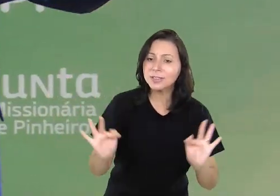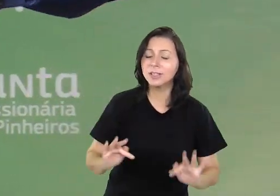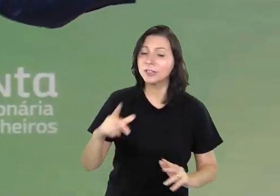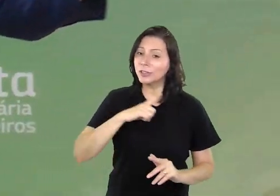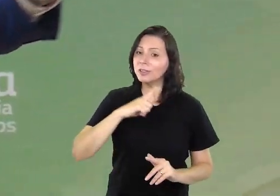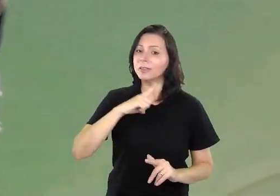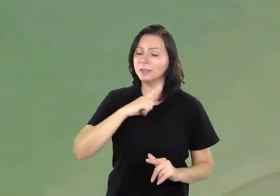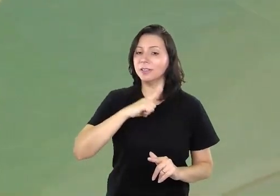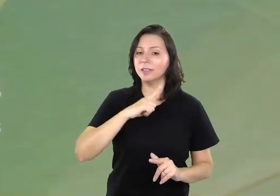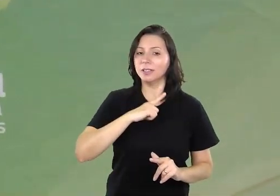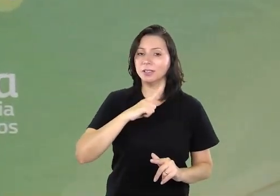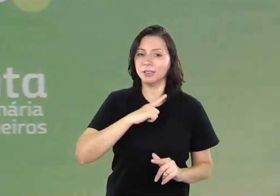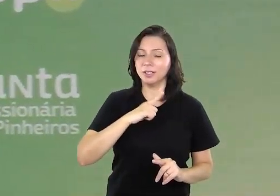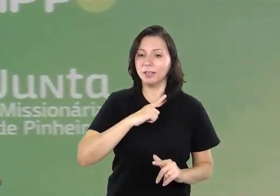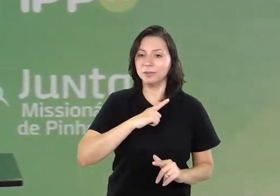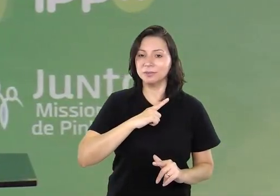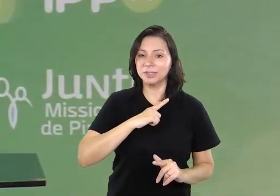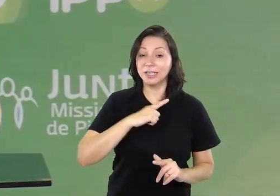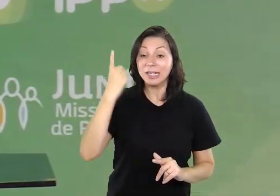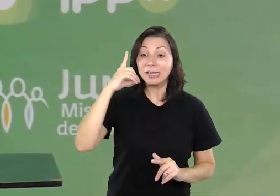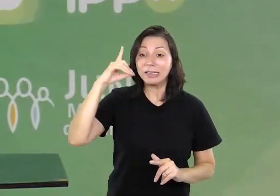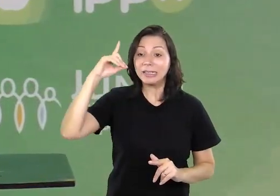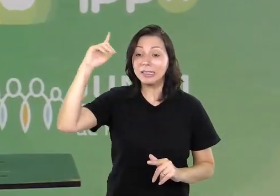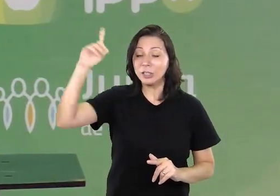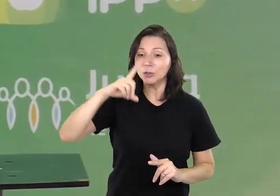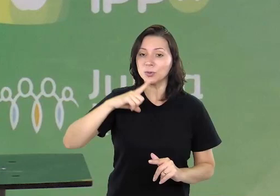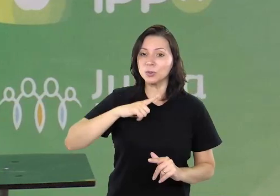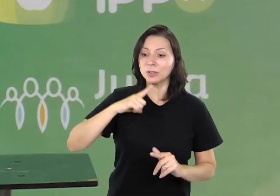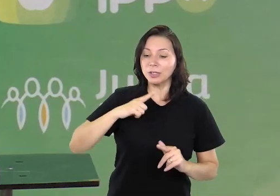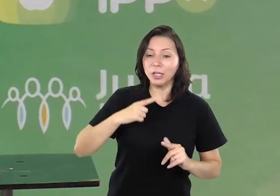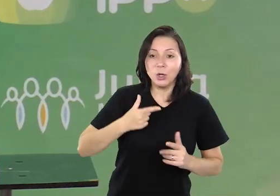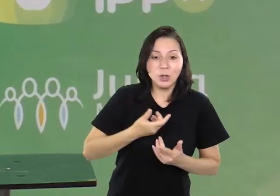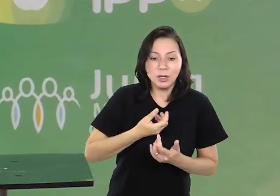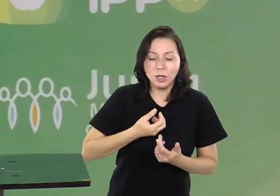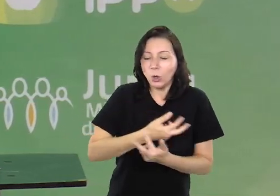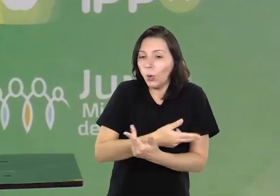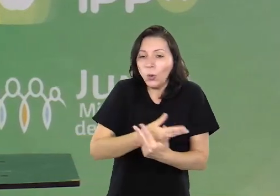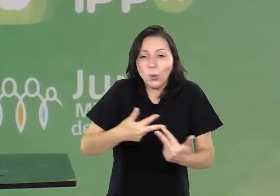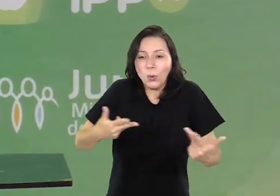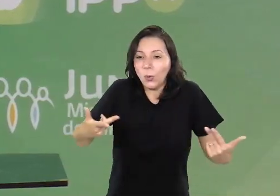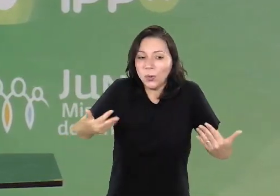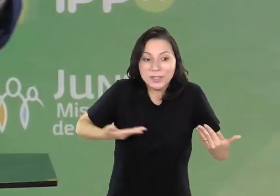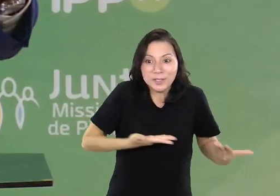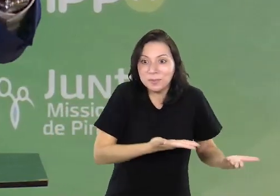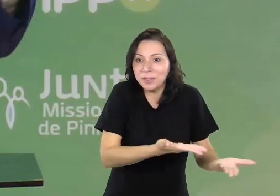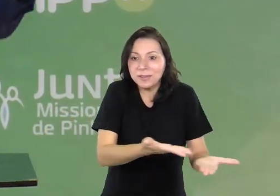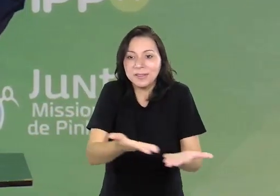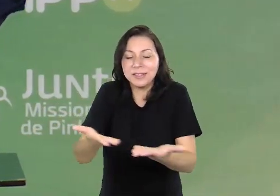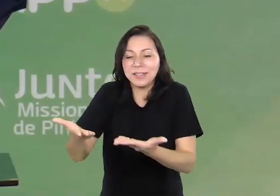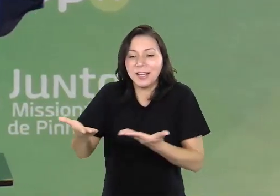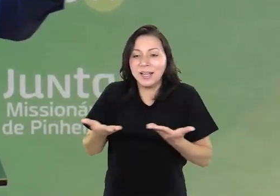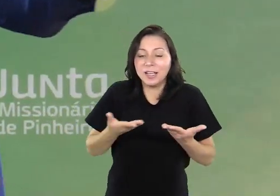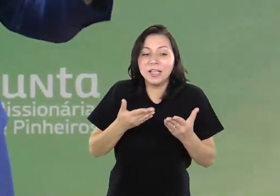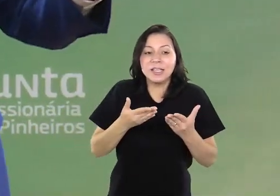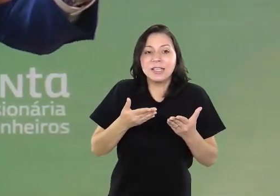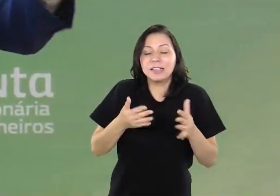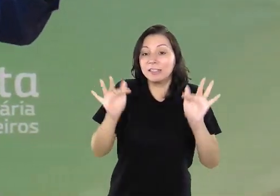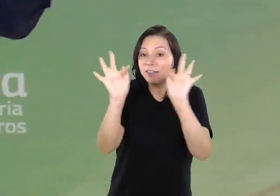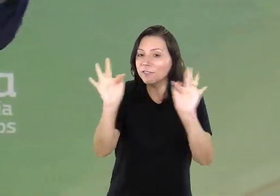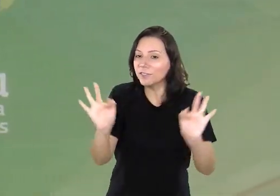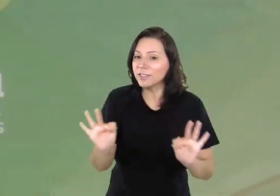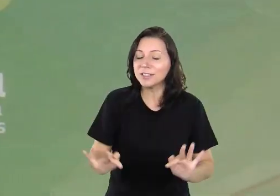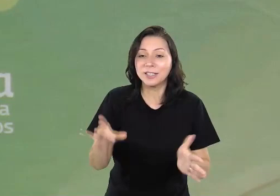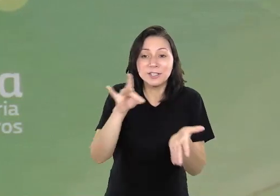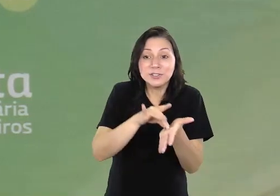satisfazer o seu coração que vai satisfazer a sua alma vai dar sentido para sua vida e a vida eterna que só Jesus tem